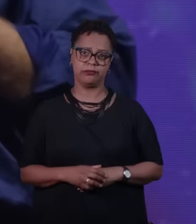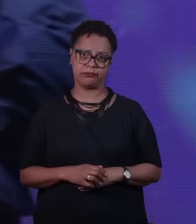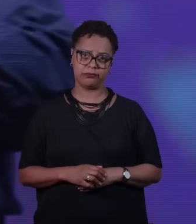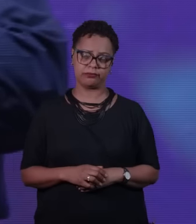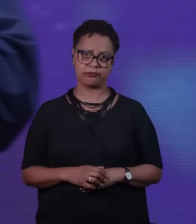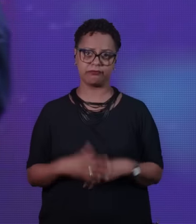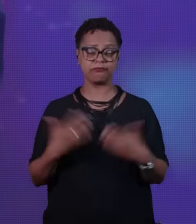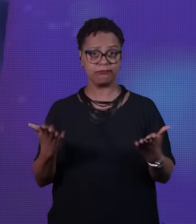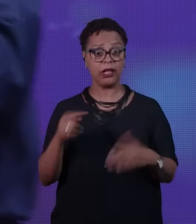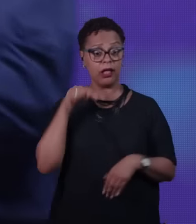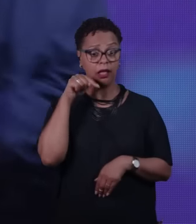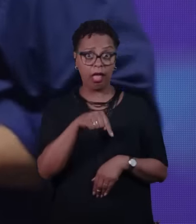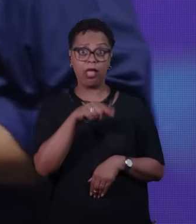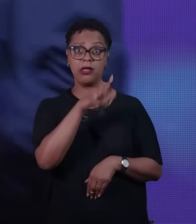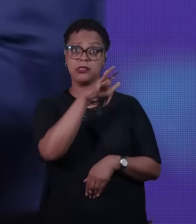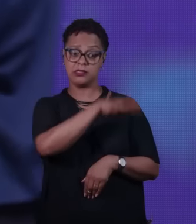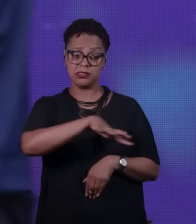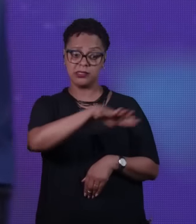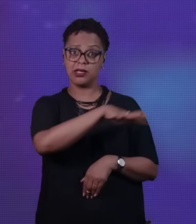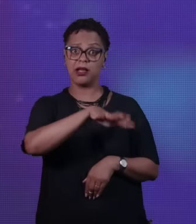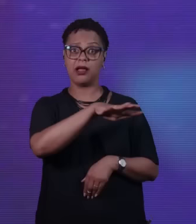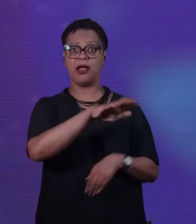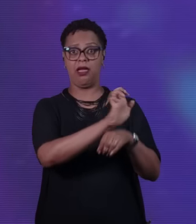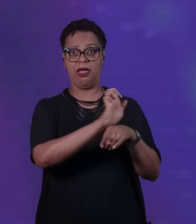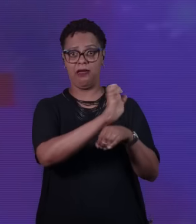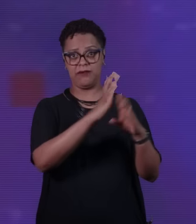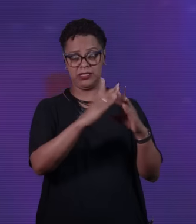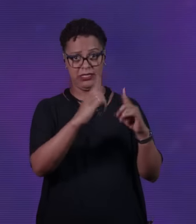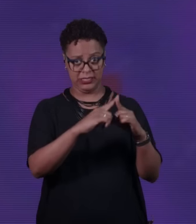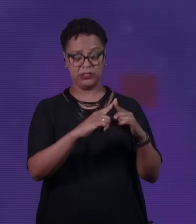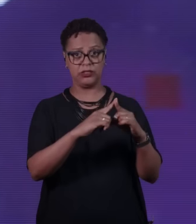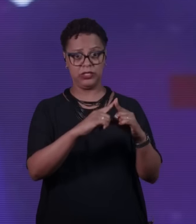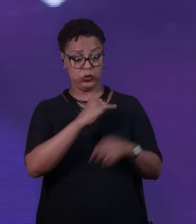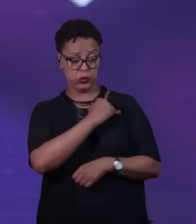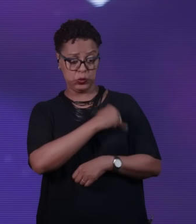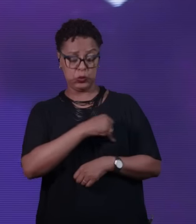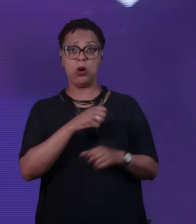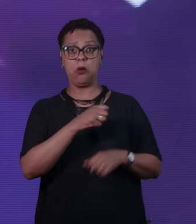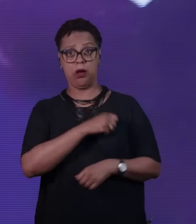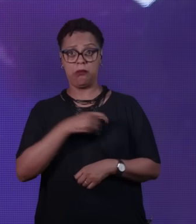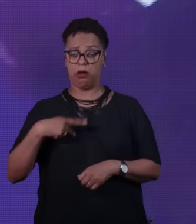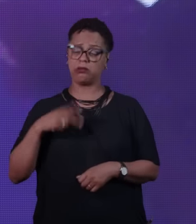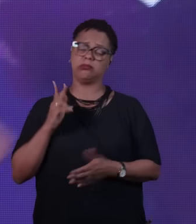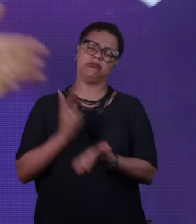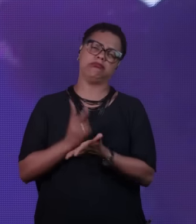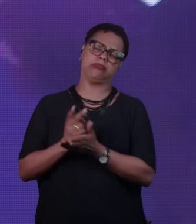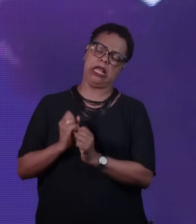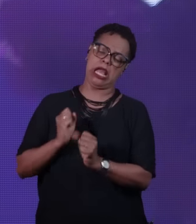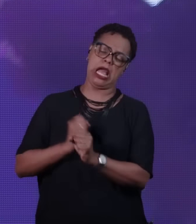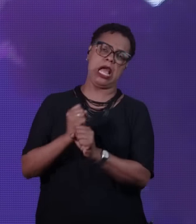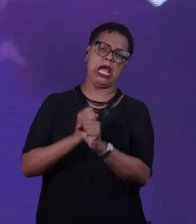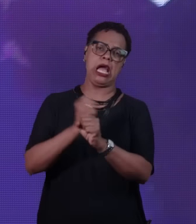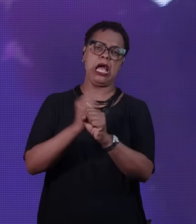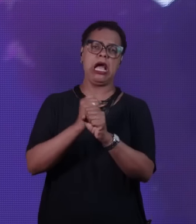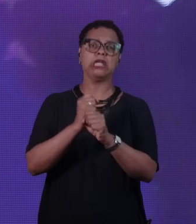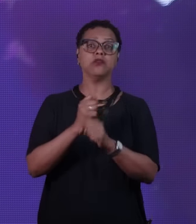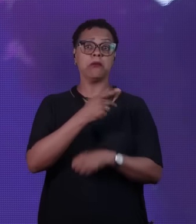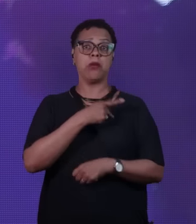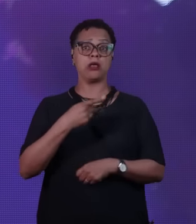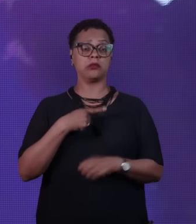Essa era a igreja de Éfeso. Aliás, o apóstolo João, durante muitos anos, foi o pastor da igreja de Éfeso.